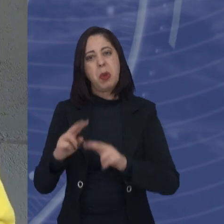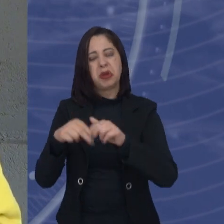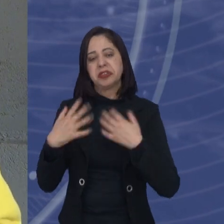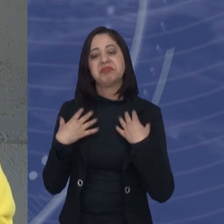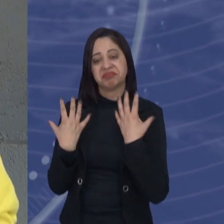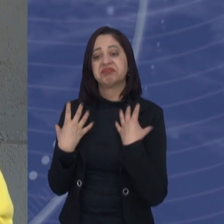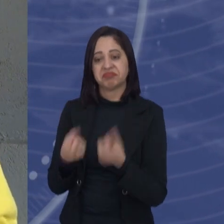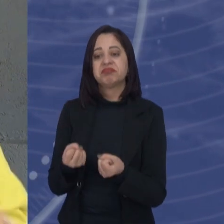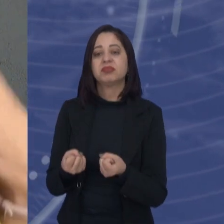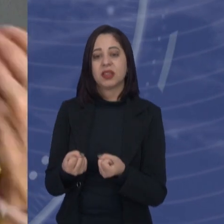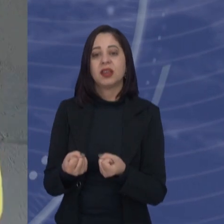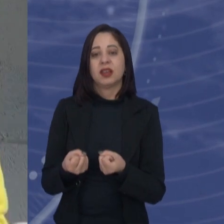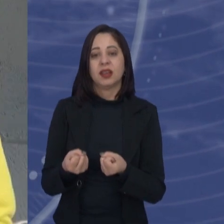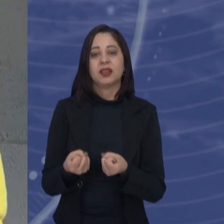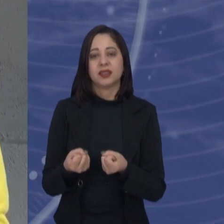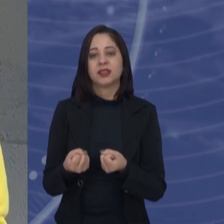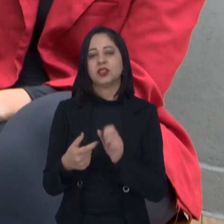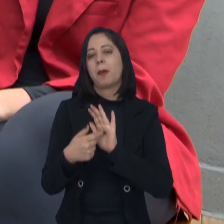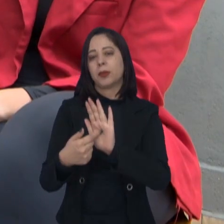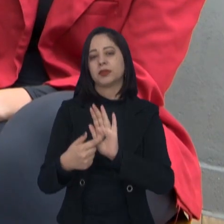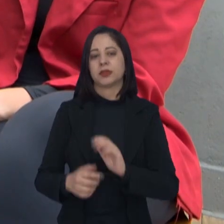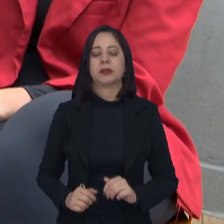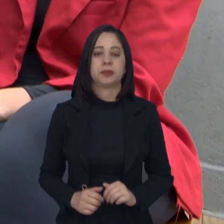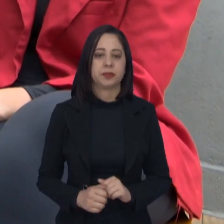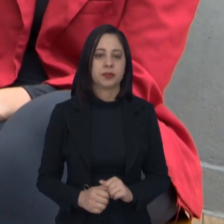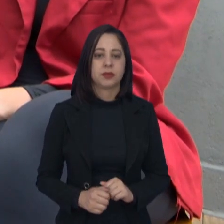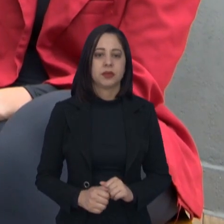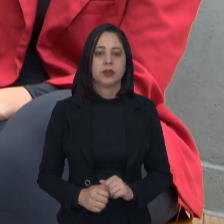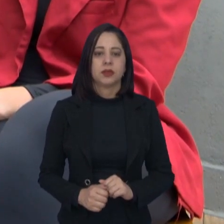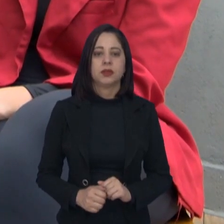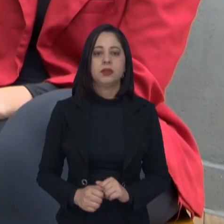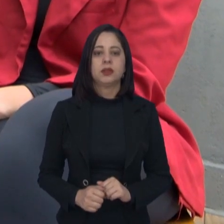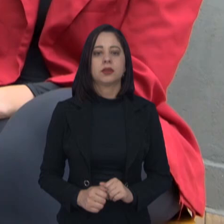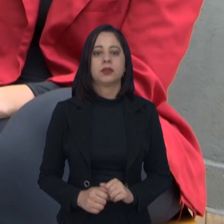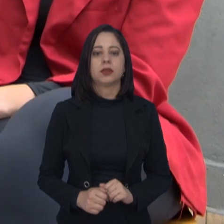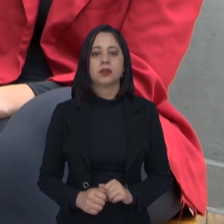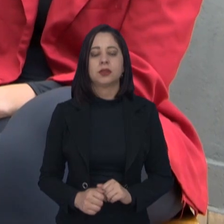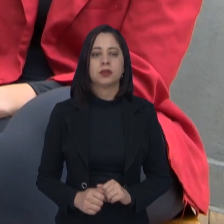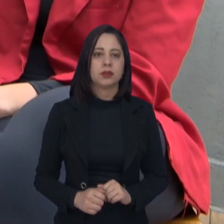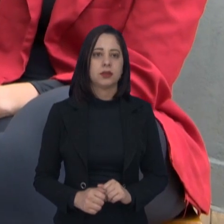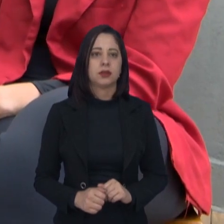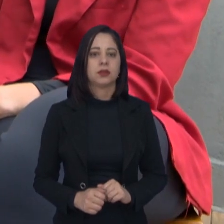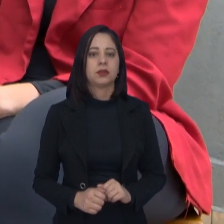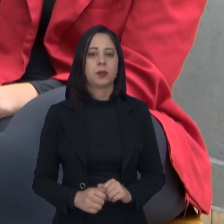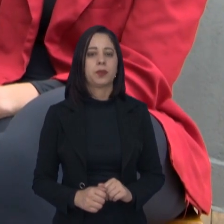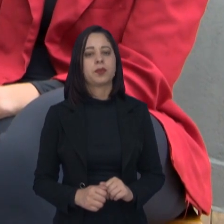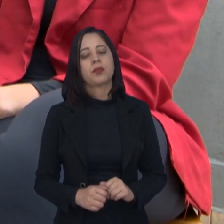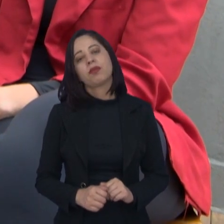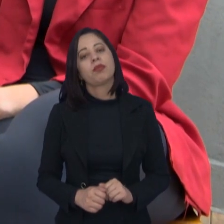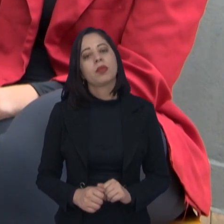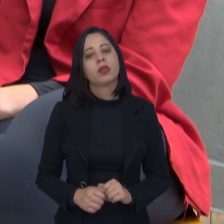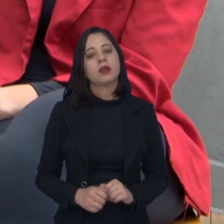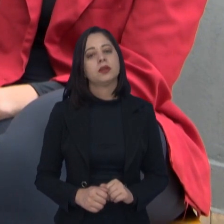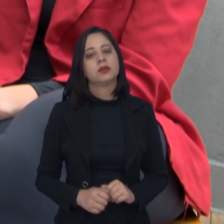aceitei, que eu quis, né, fazer esse tipo de conteúdo. Como que você lida com essas situações, essa talvez situação